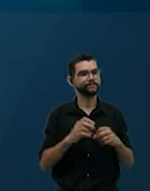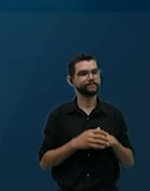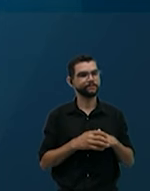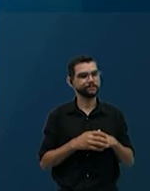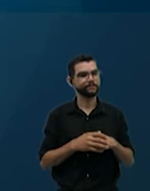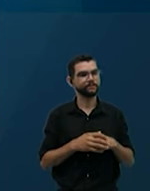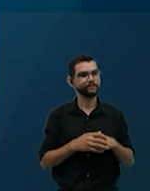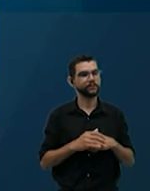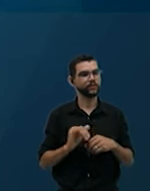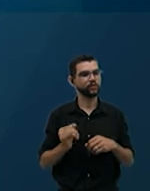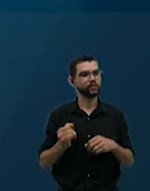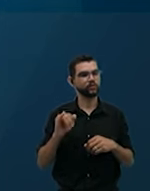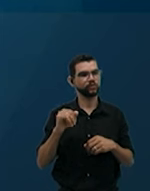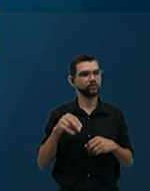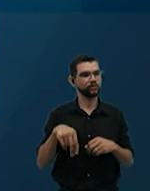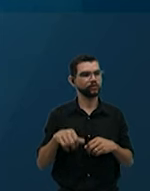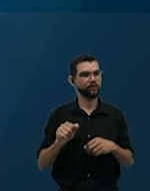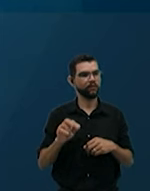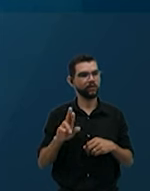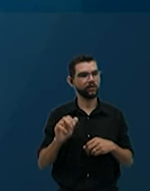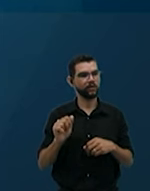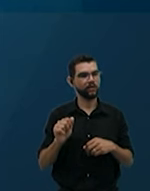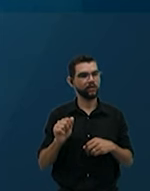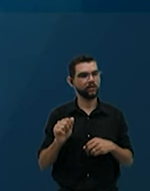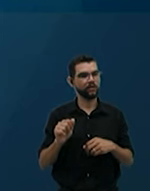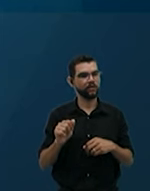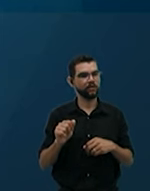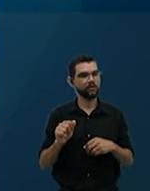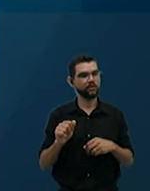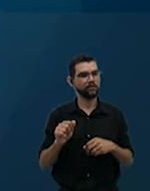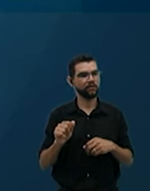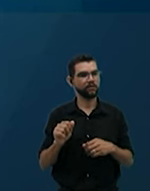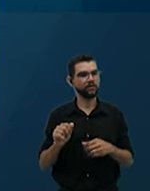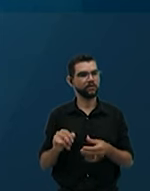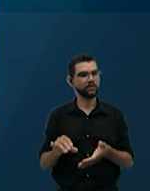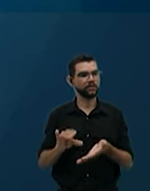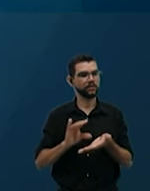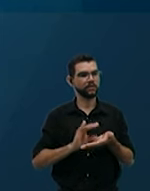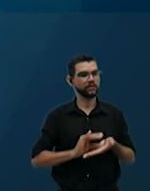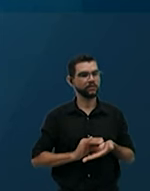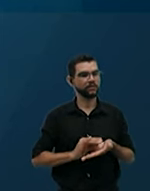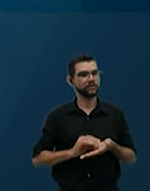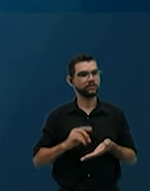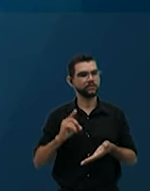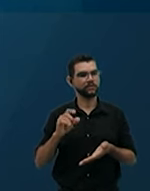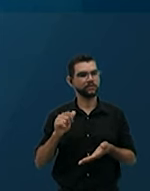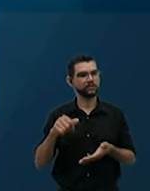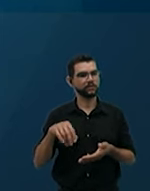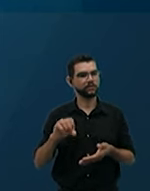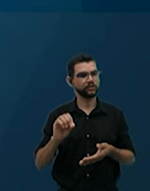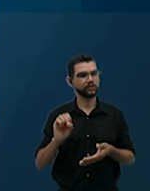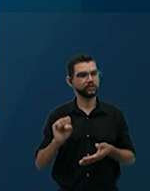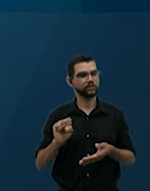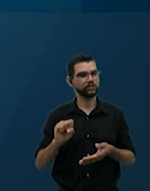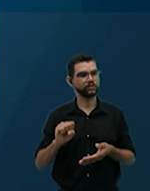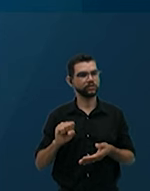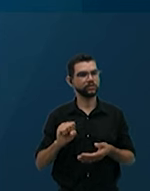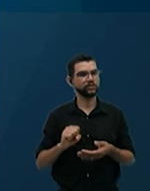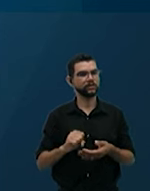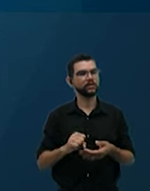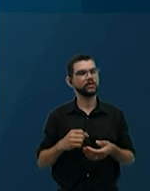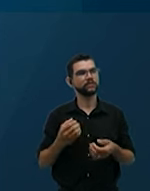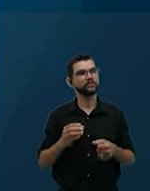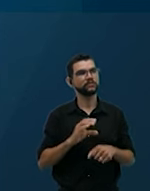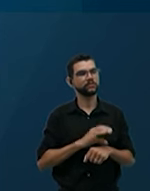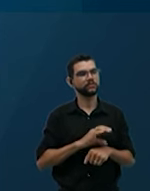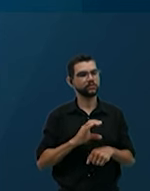na condenação ao pagamento de indenização por danos morais decorrentes desses atos ilícitos. Cito o Código Civil de 2002,